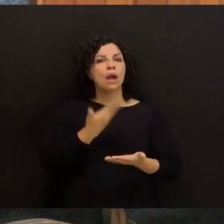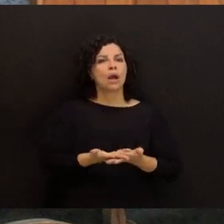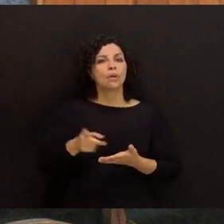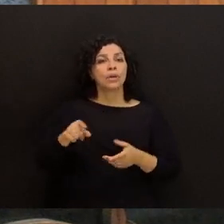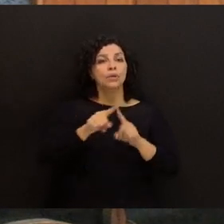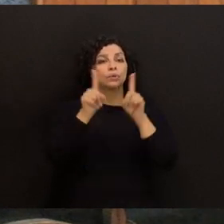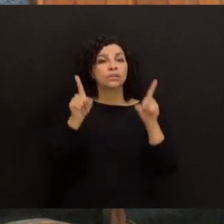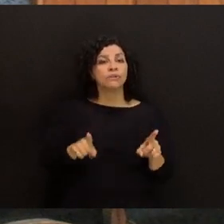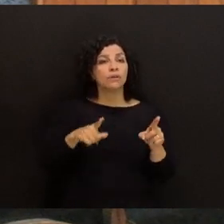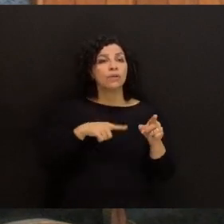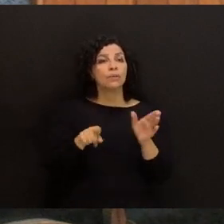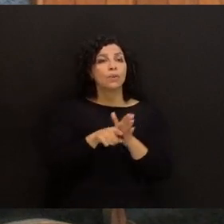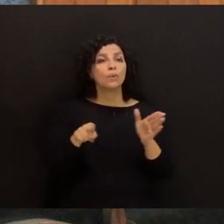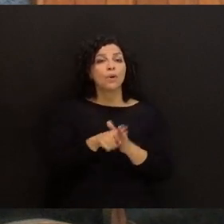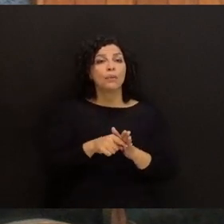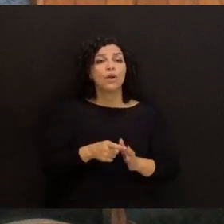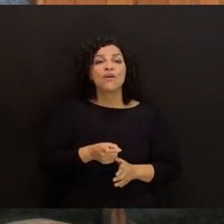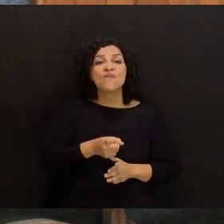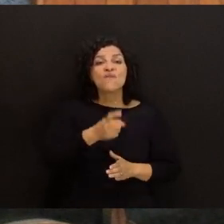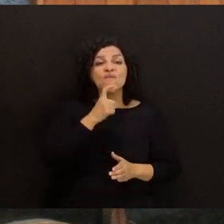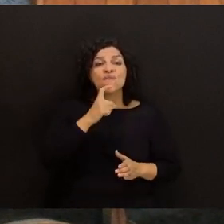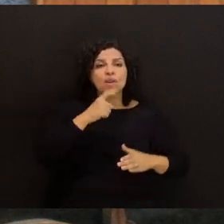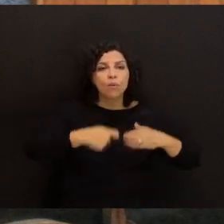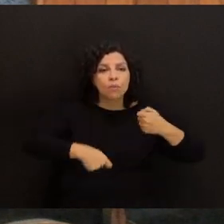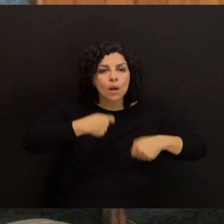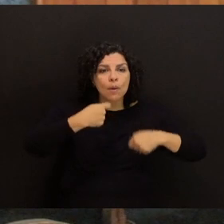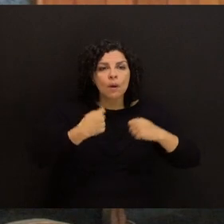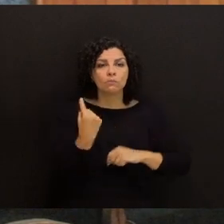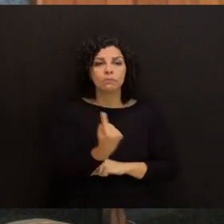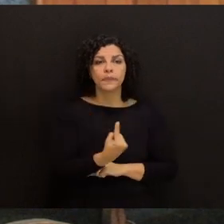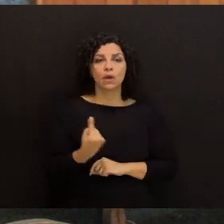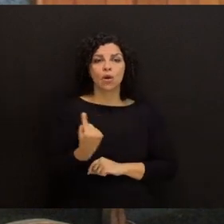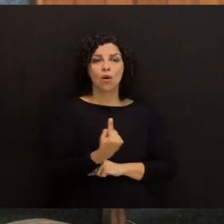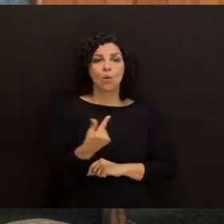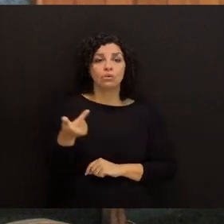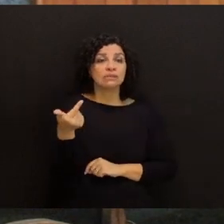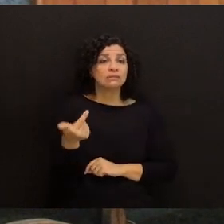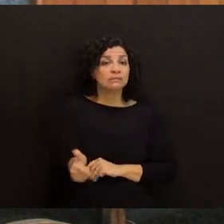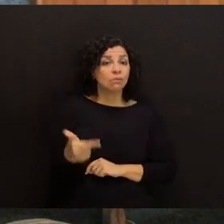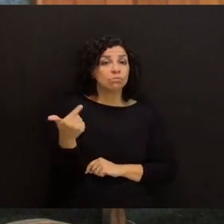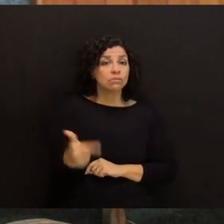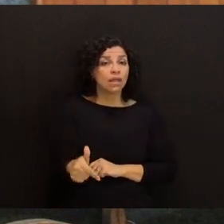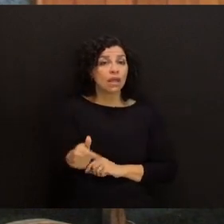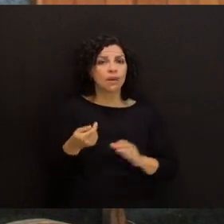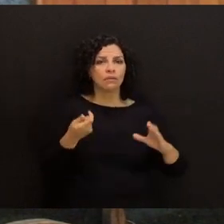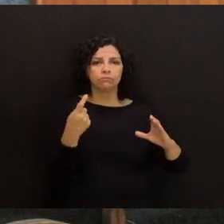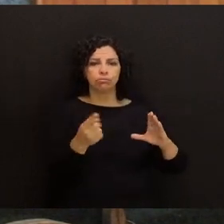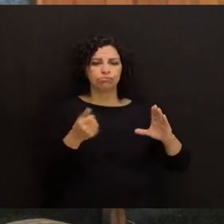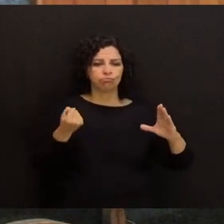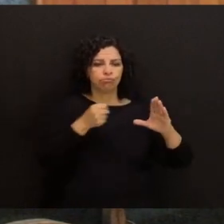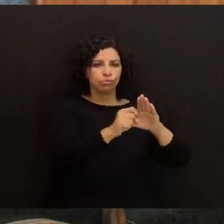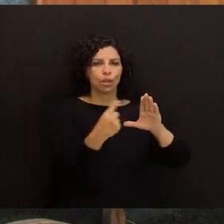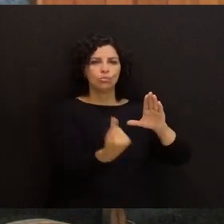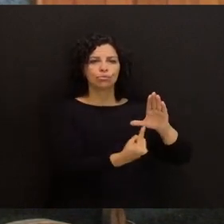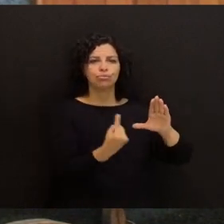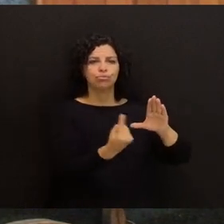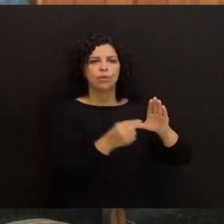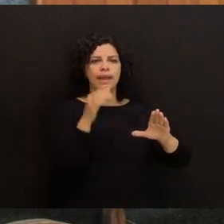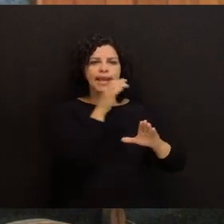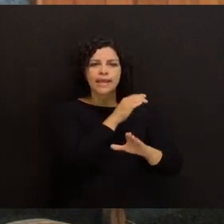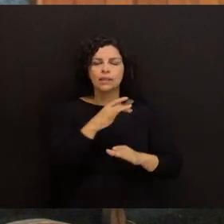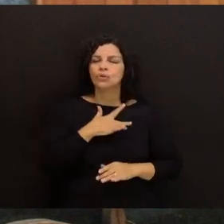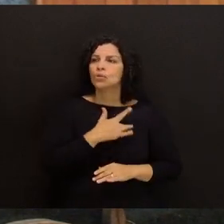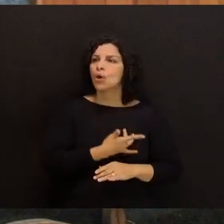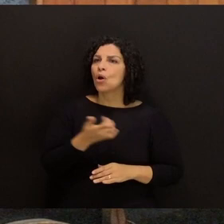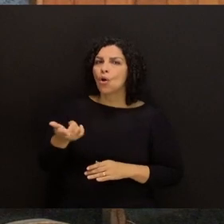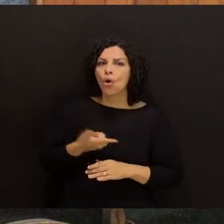os funcionários estavam comendo comida fria não tinha micro-ondas Vereador cabelo não tinha micro-ondas eu fiquei com tanta dor naquele